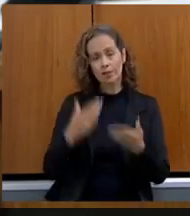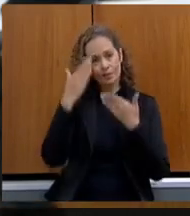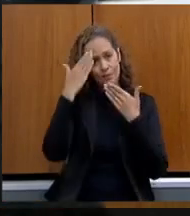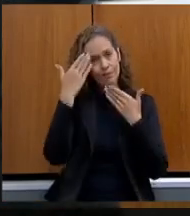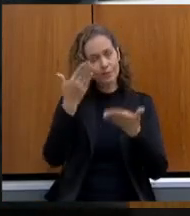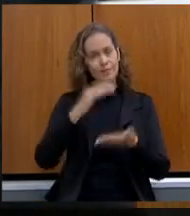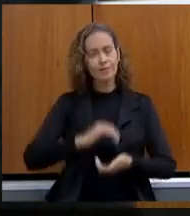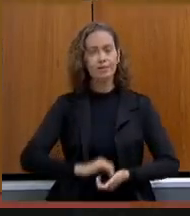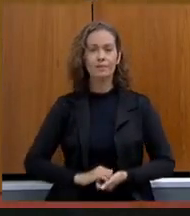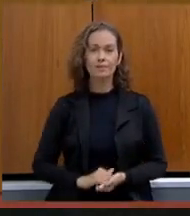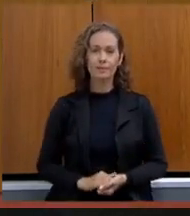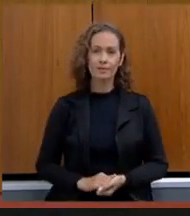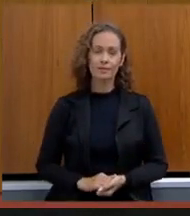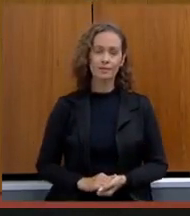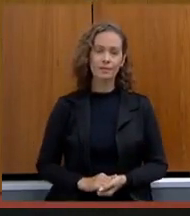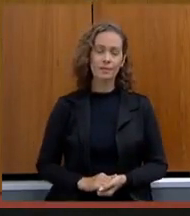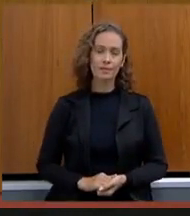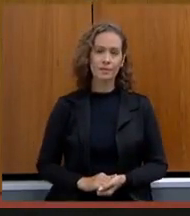muito obrigado